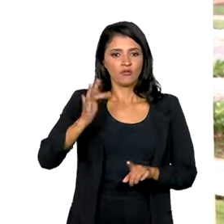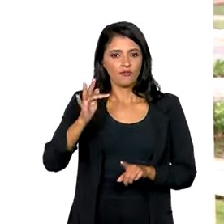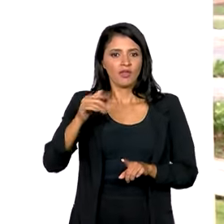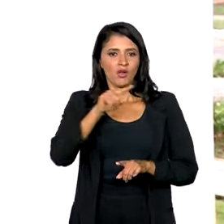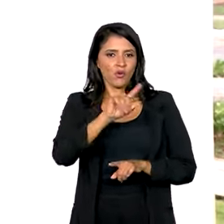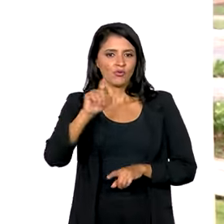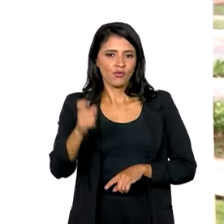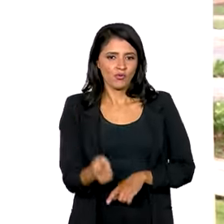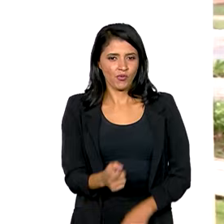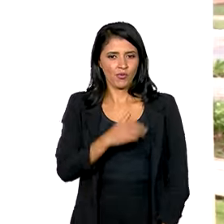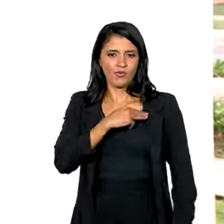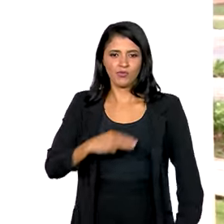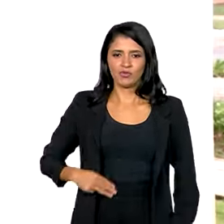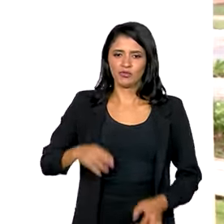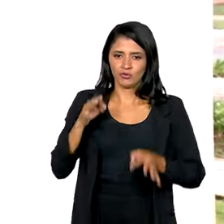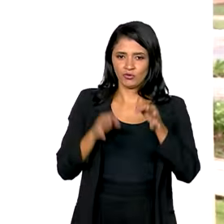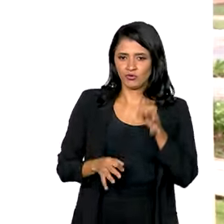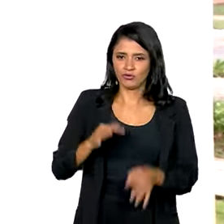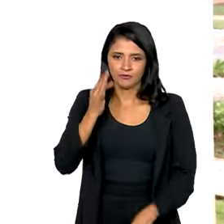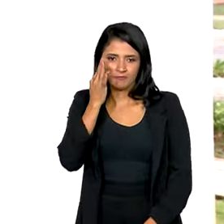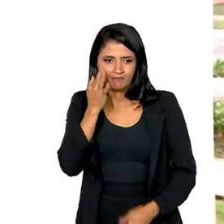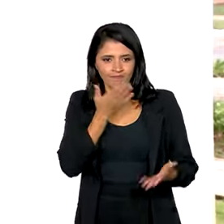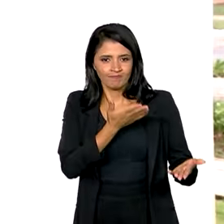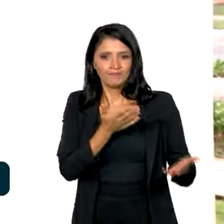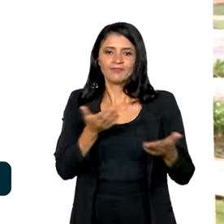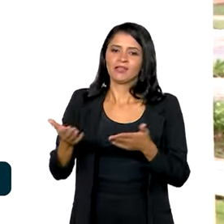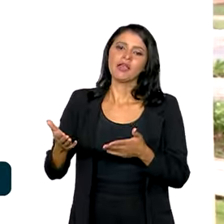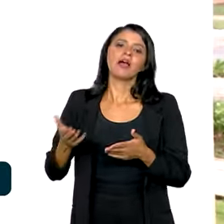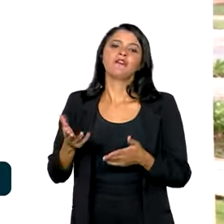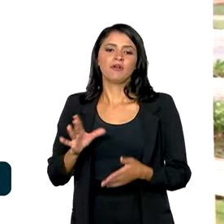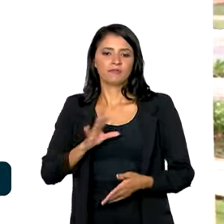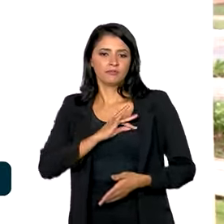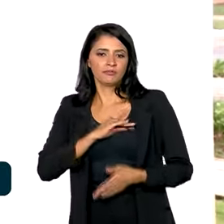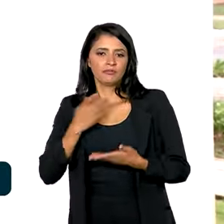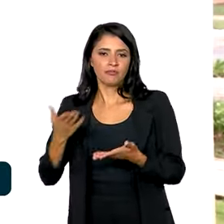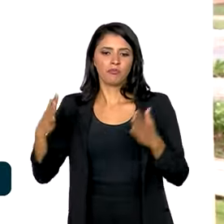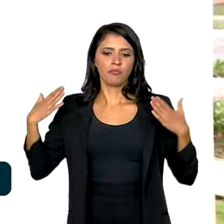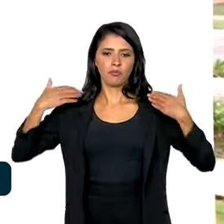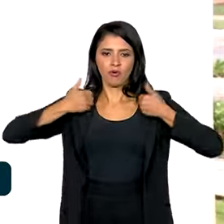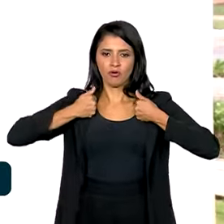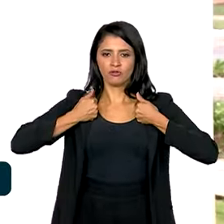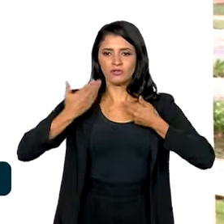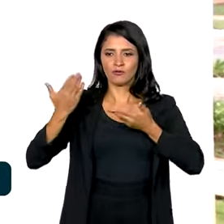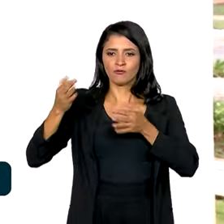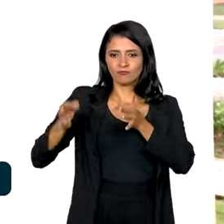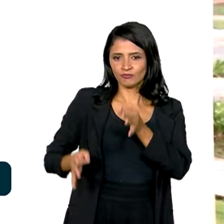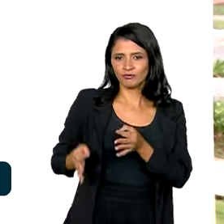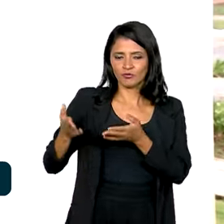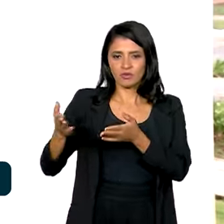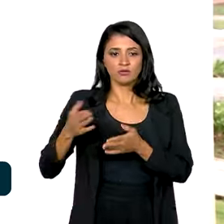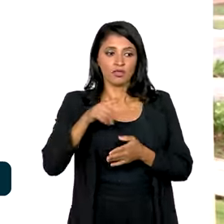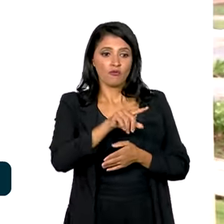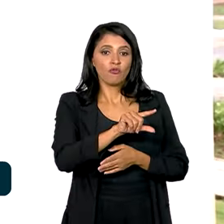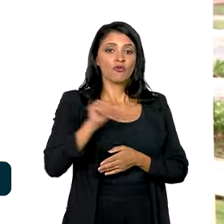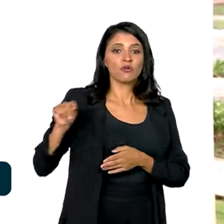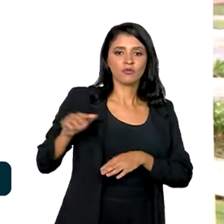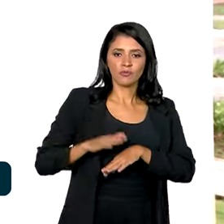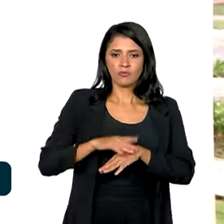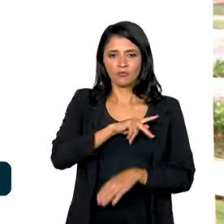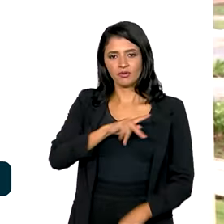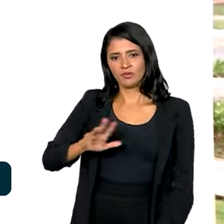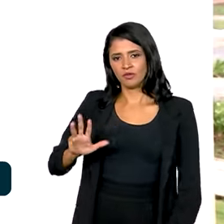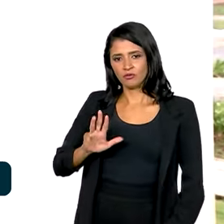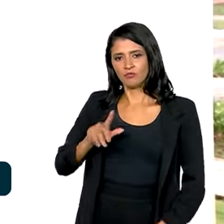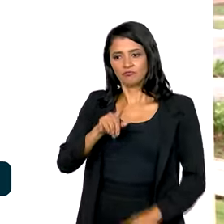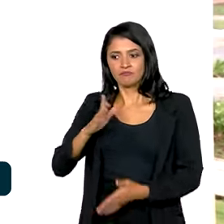o ex-ministro da Justiça, Flávio Dino, tomará posse como magistrado. Dino foi indicado pelo presidente Lula